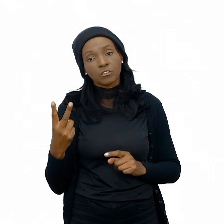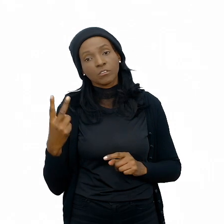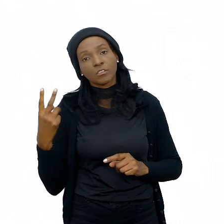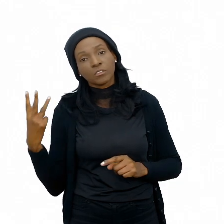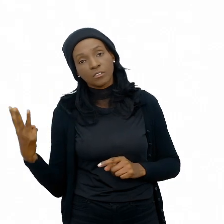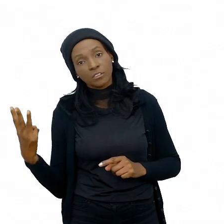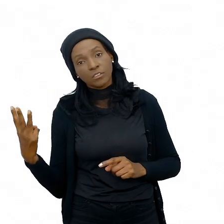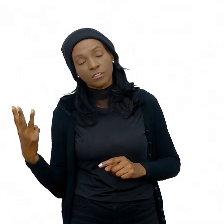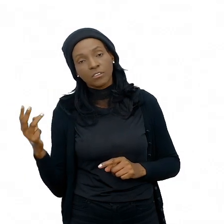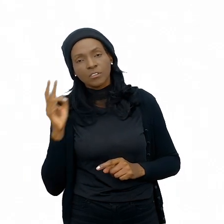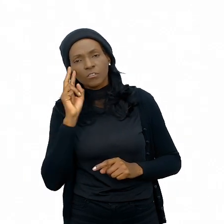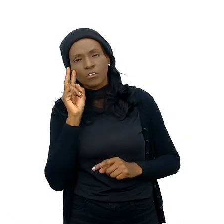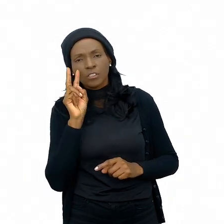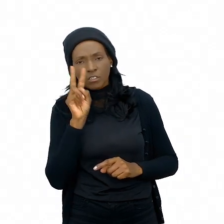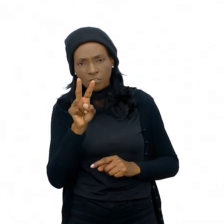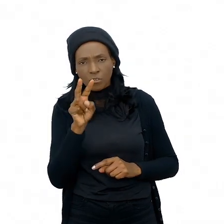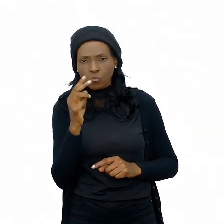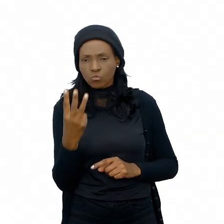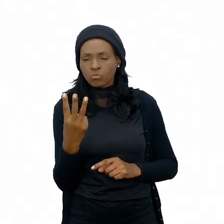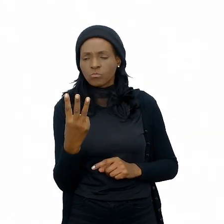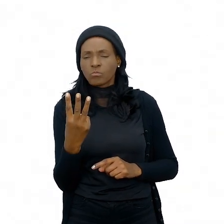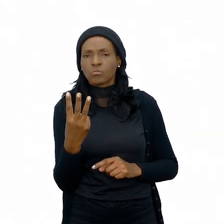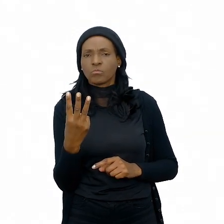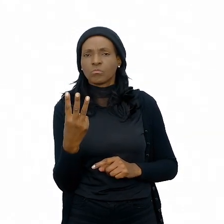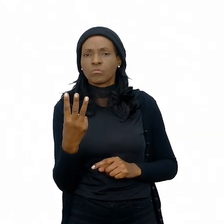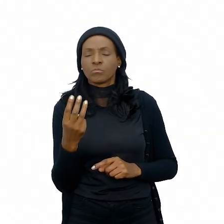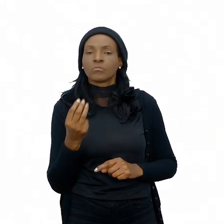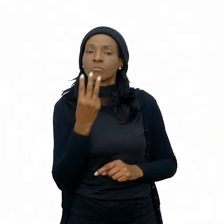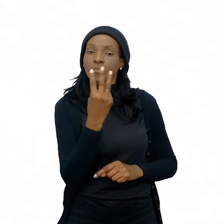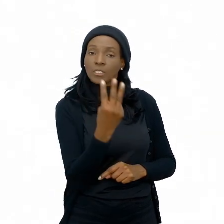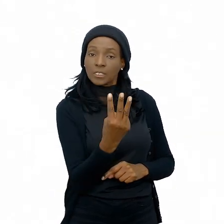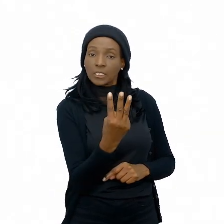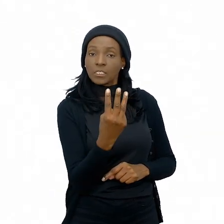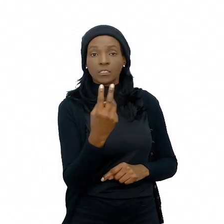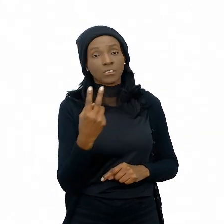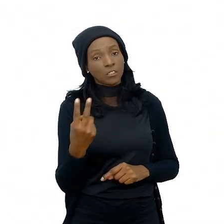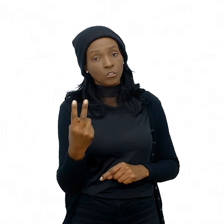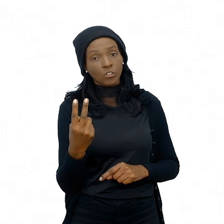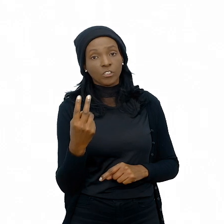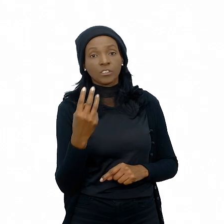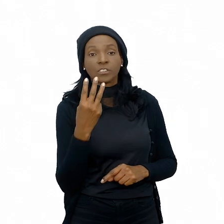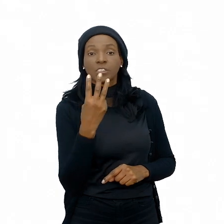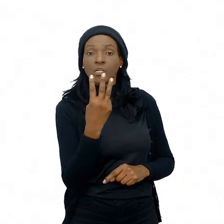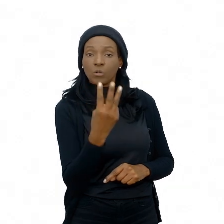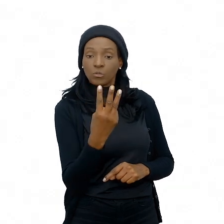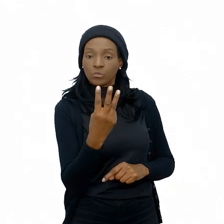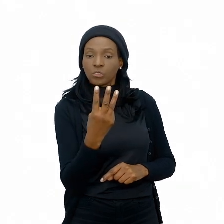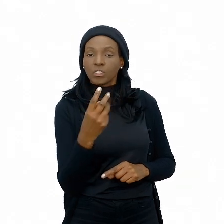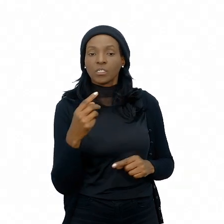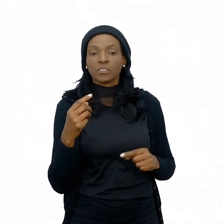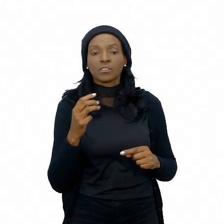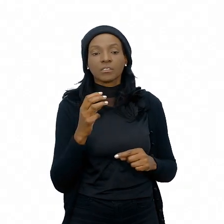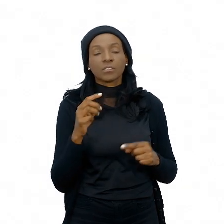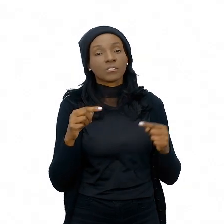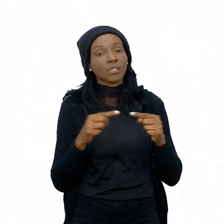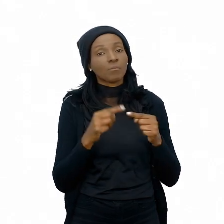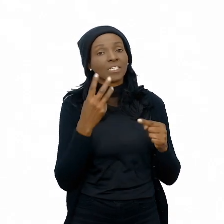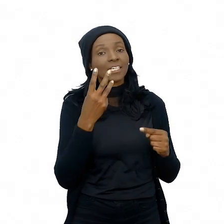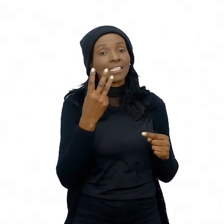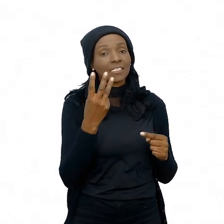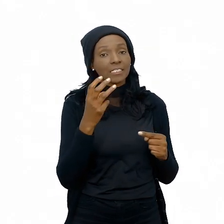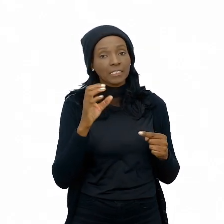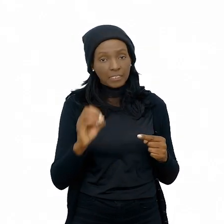para o algarismo 3. No número 32, ele representa 30 unidades ou 3